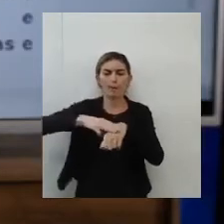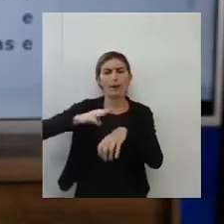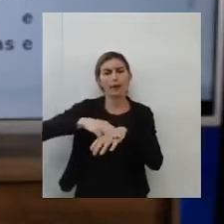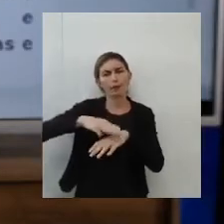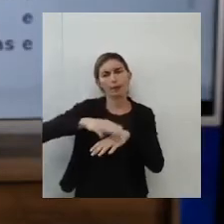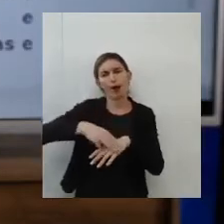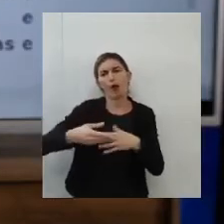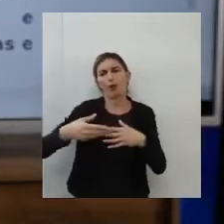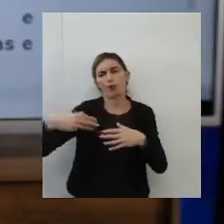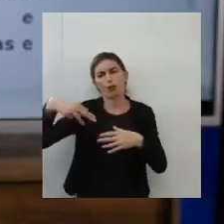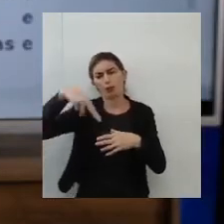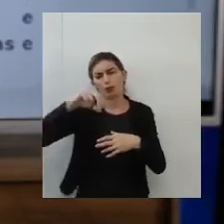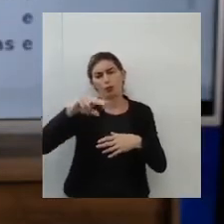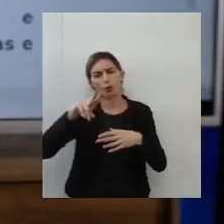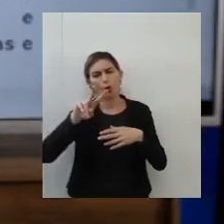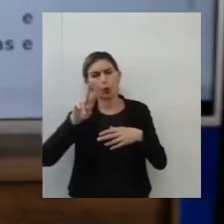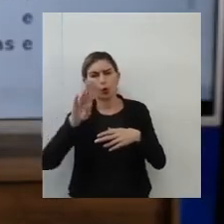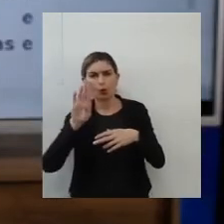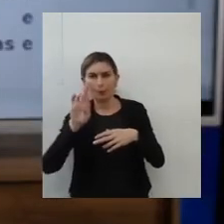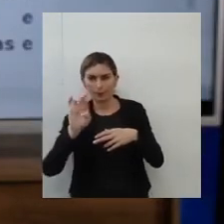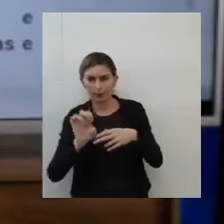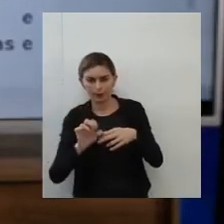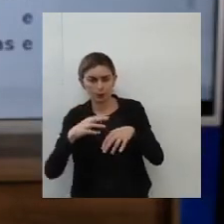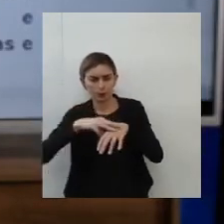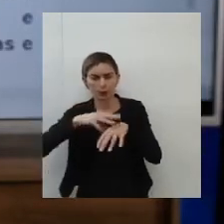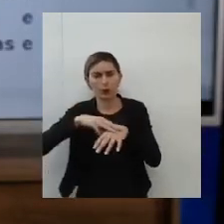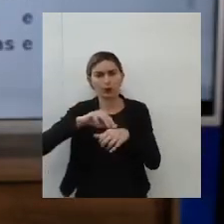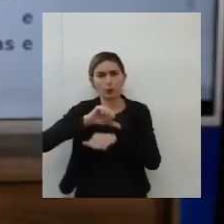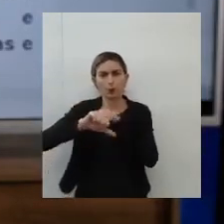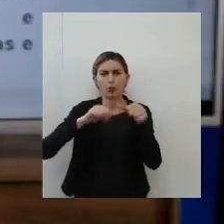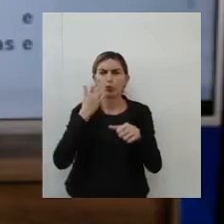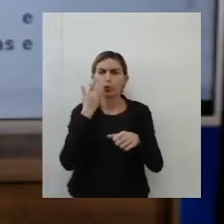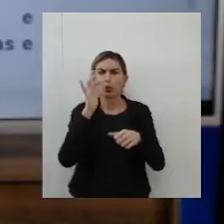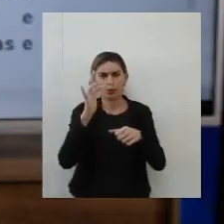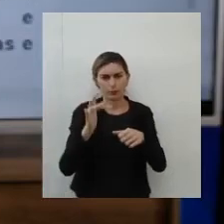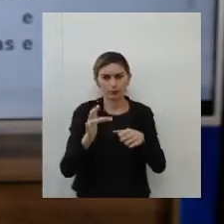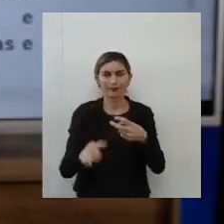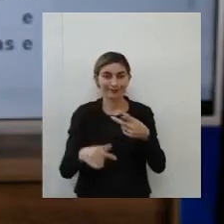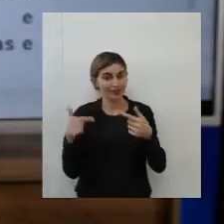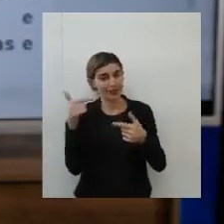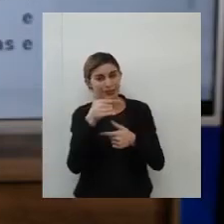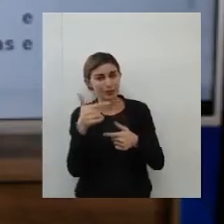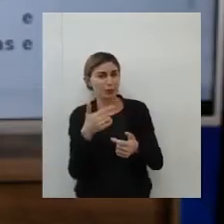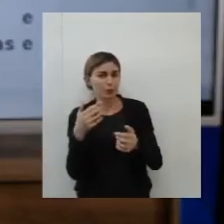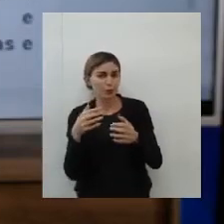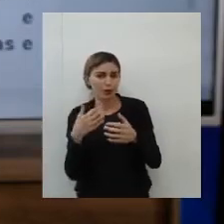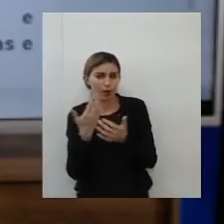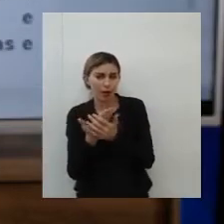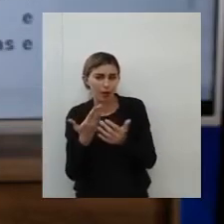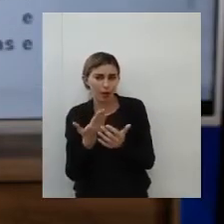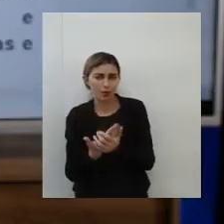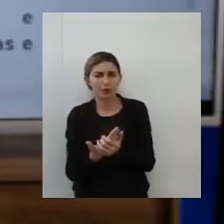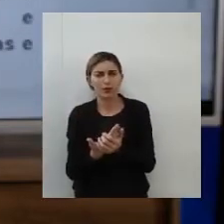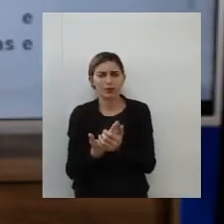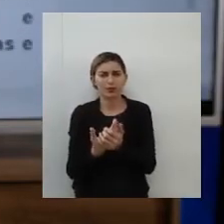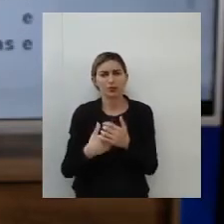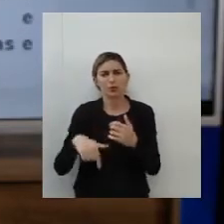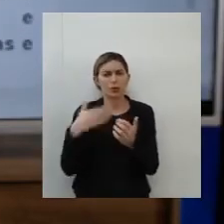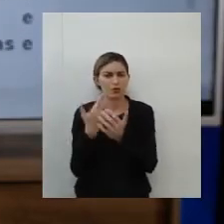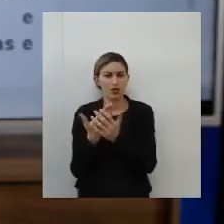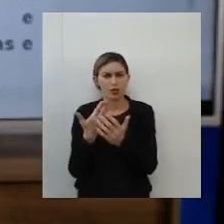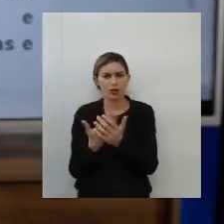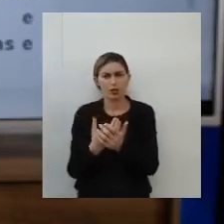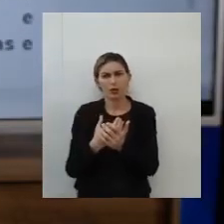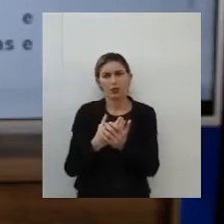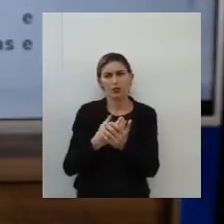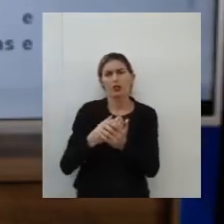tá bem? Então, essa foi a nossa segunda aula, nosso segundo módulo, nossa aula sobre crise